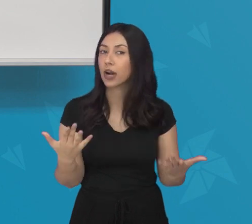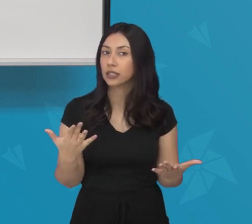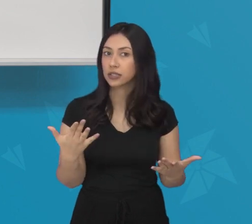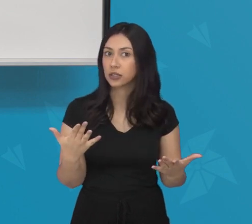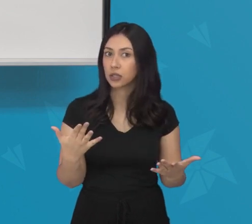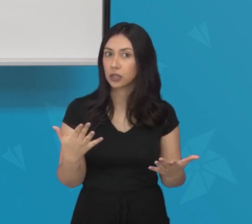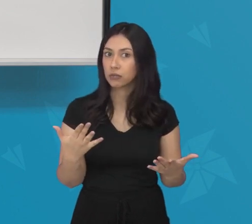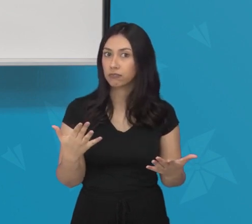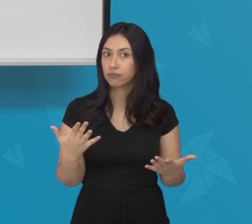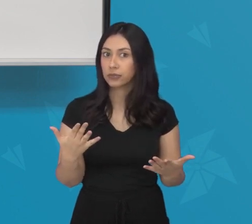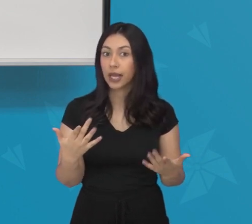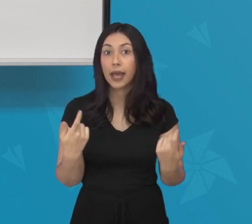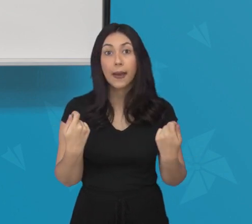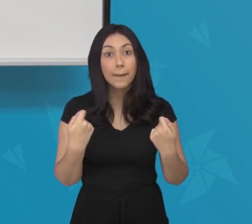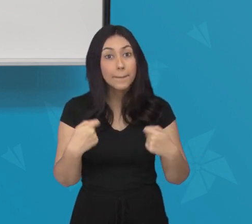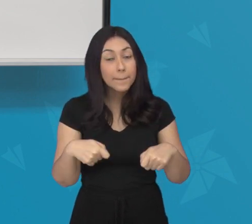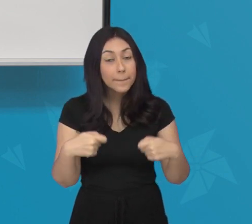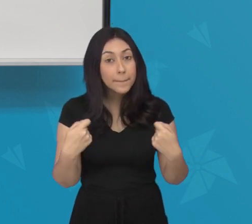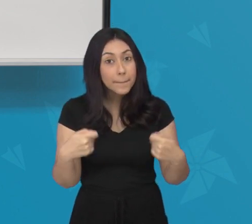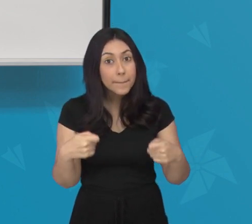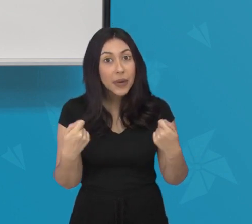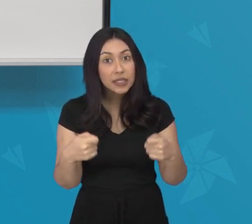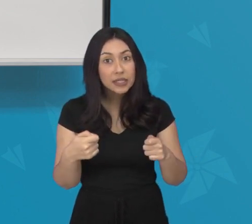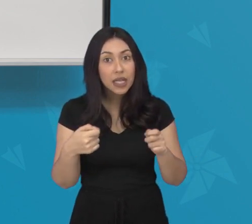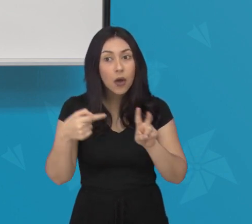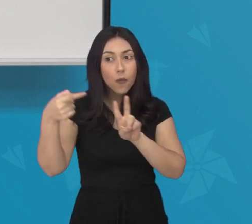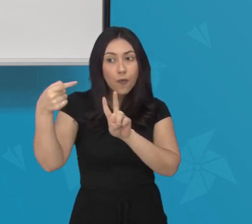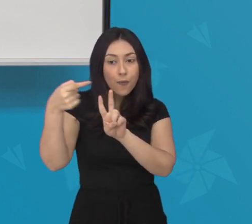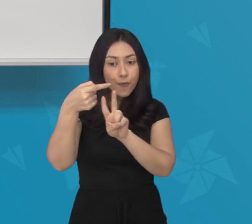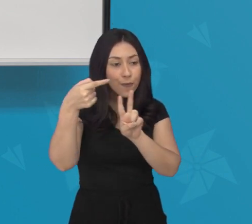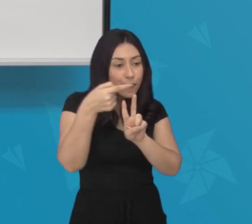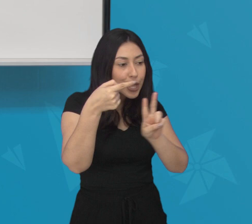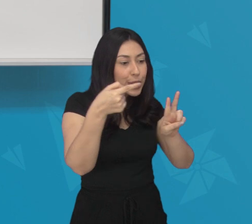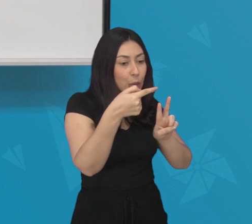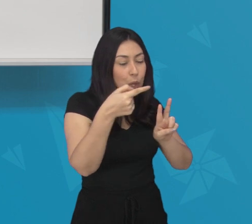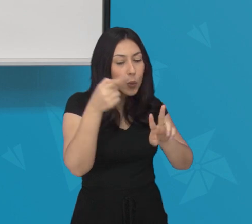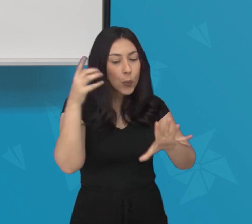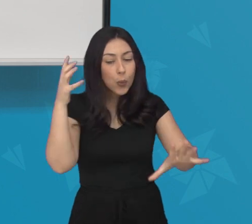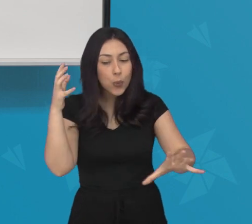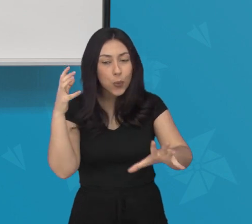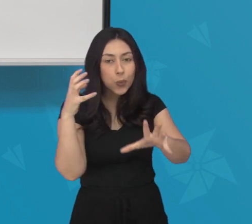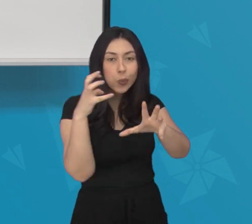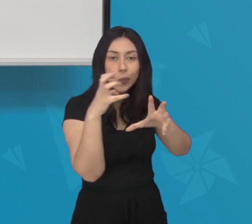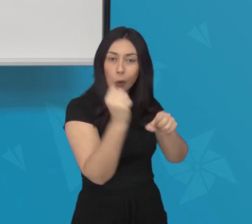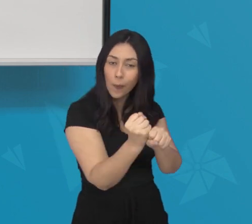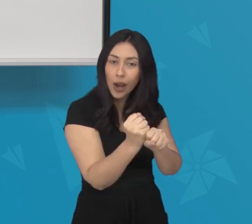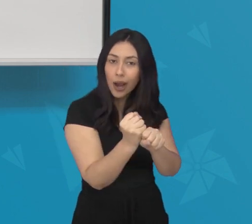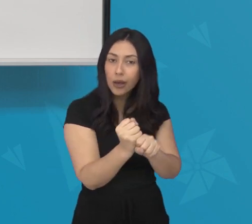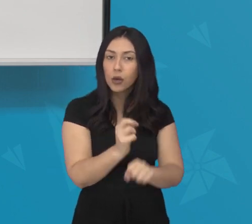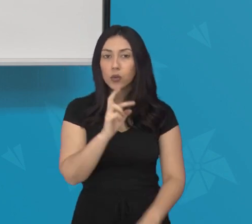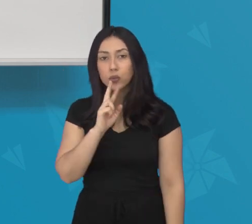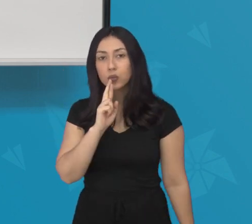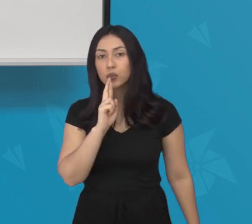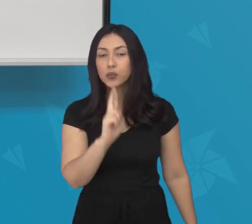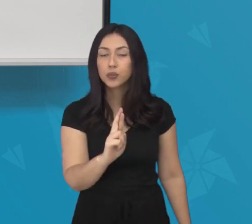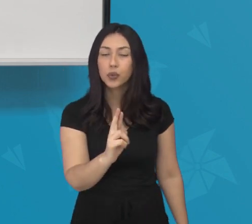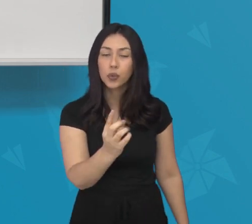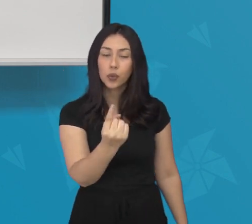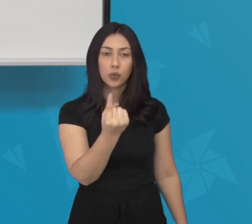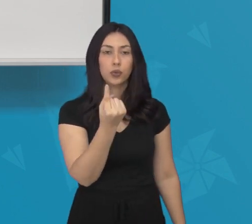fazer arranjos matemáticos, decomposições vetoriais, para substituir essas forças por uma só,